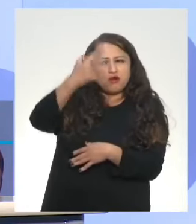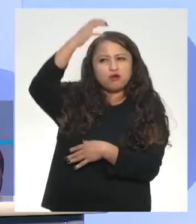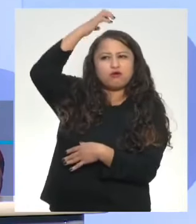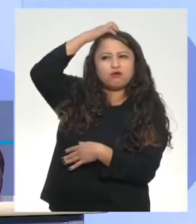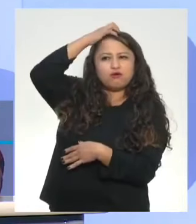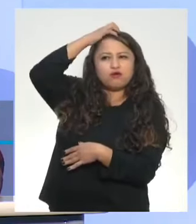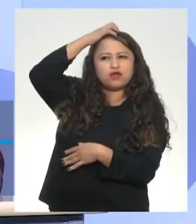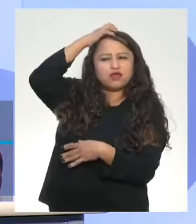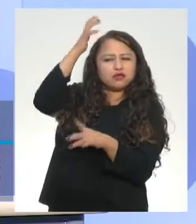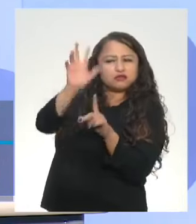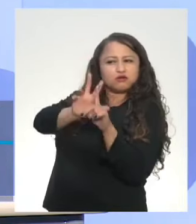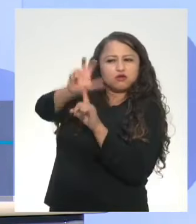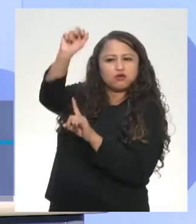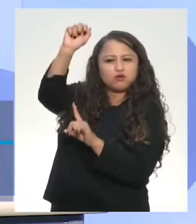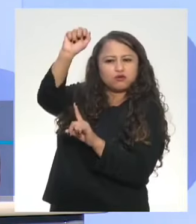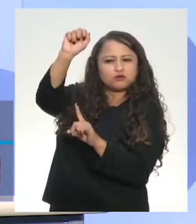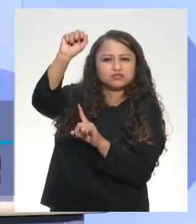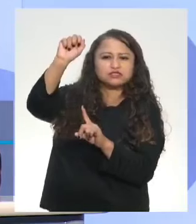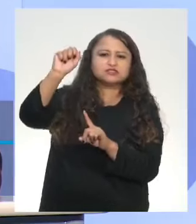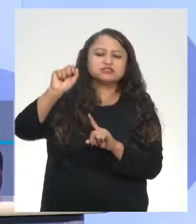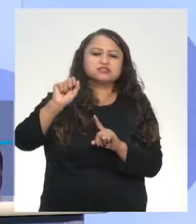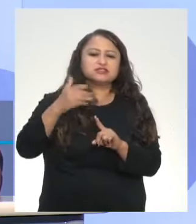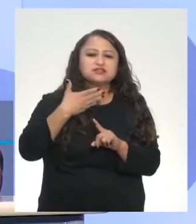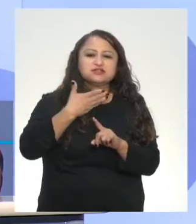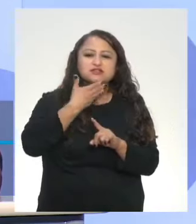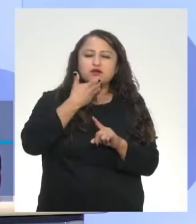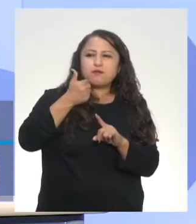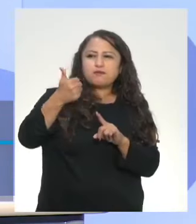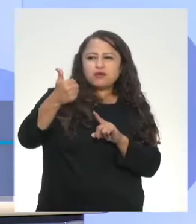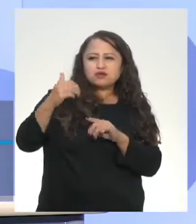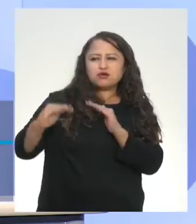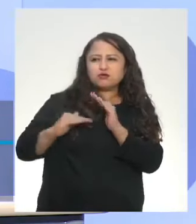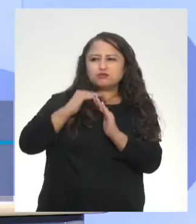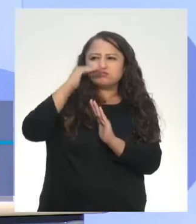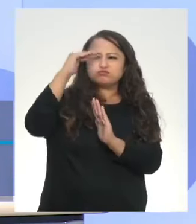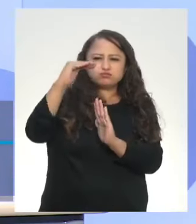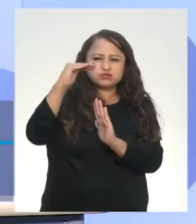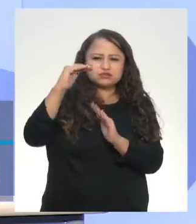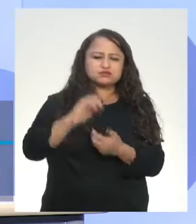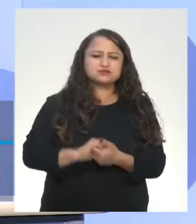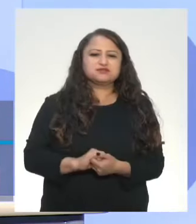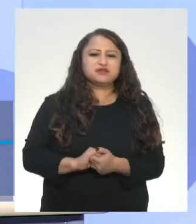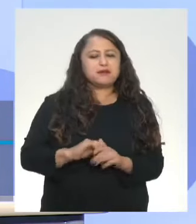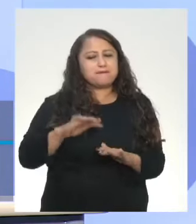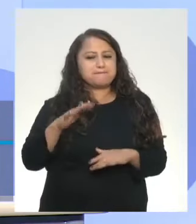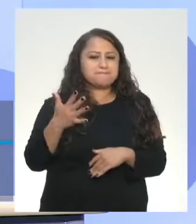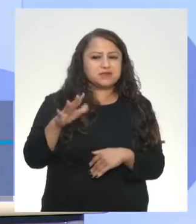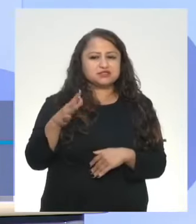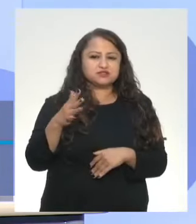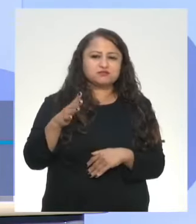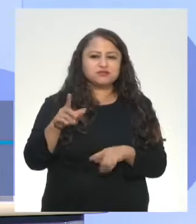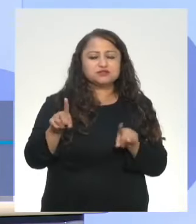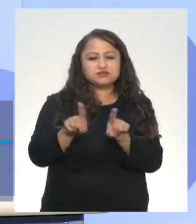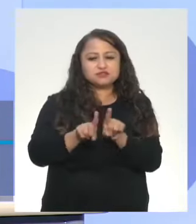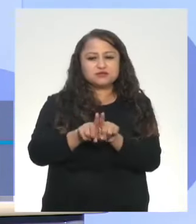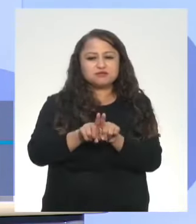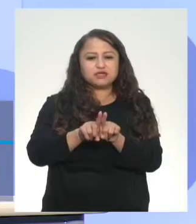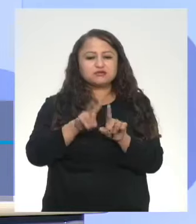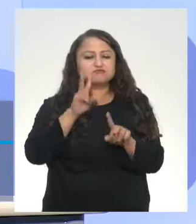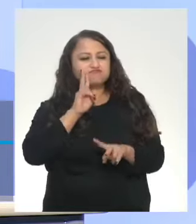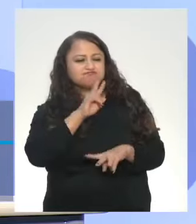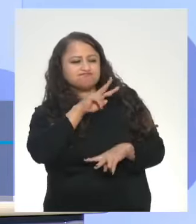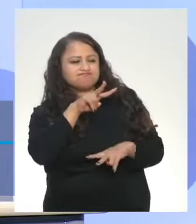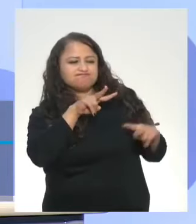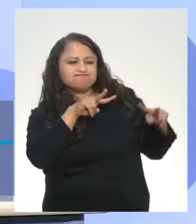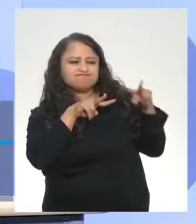à conquista vai ser aí o nosso soberano, né? Era mais ou menos também esse olhar que